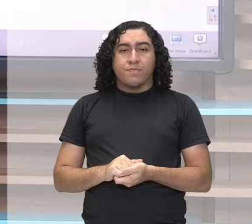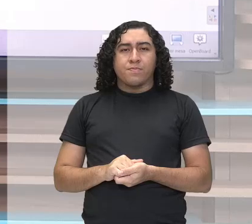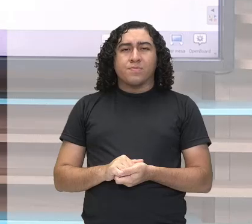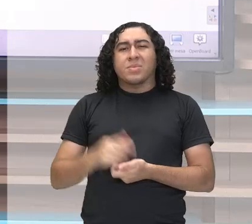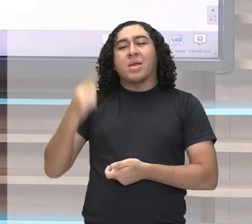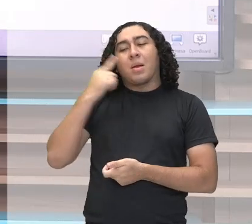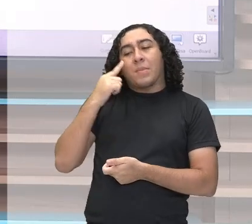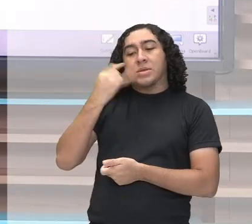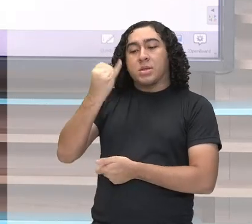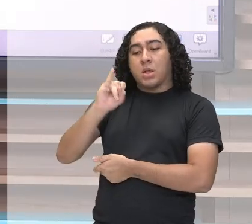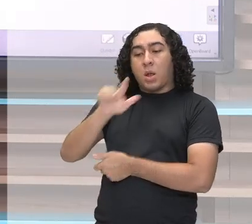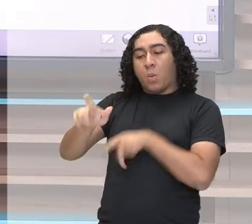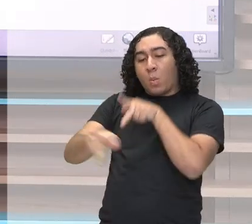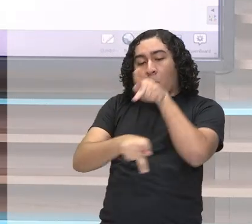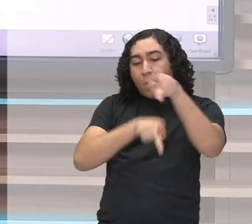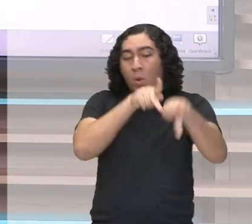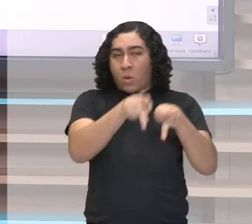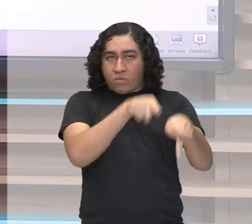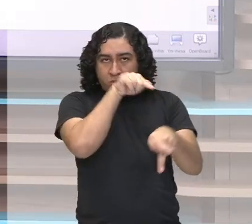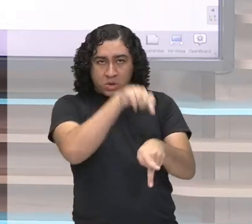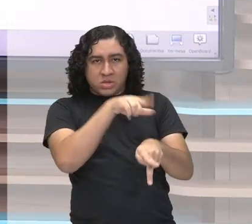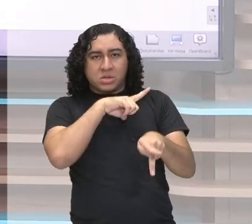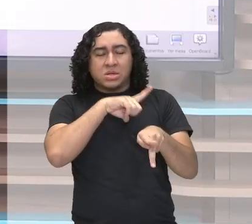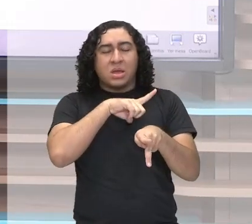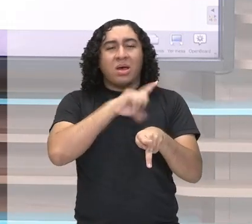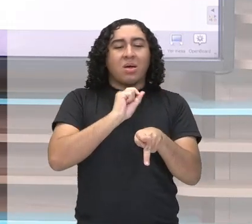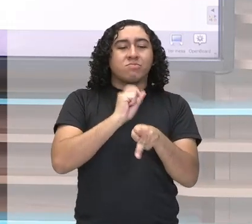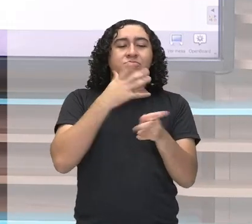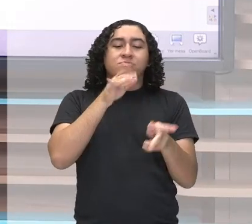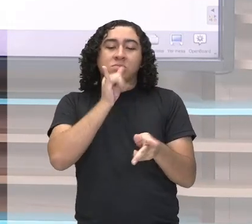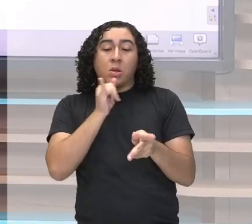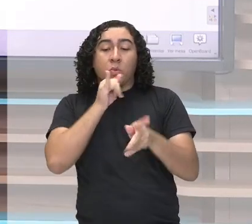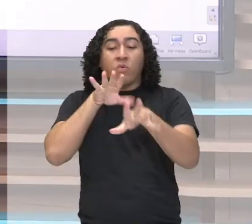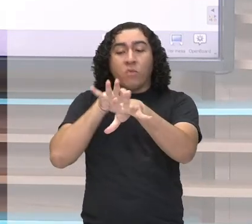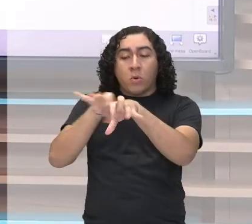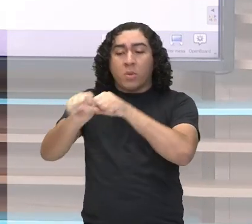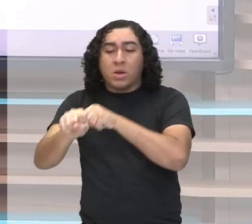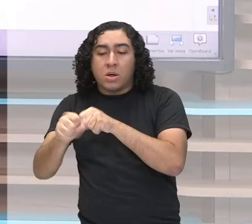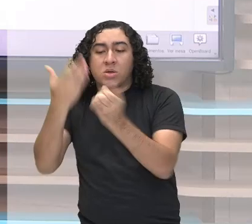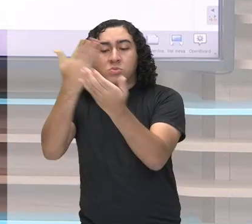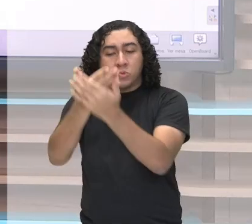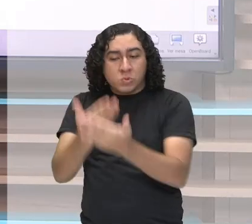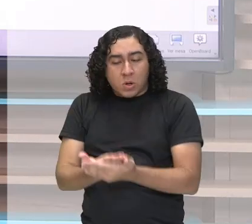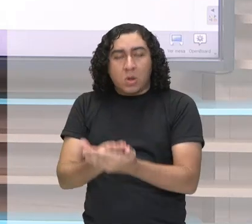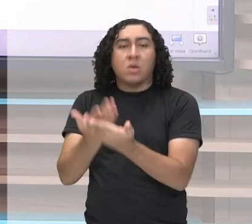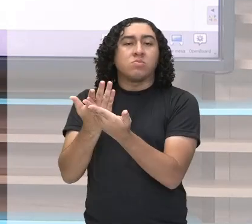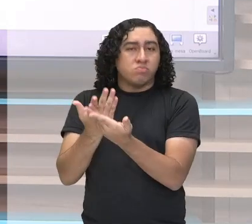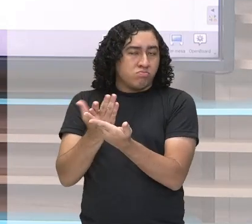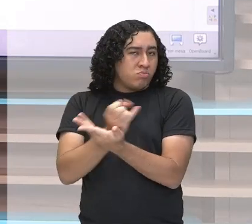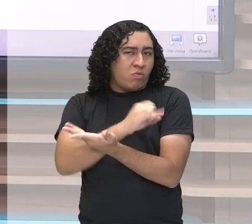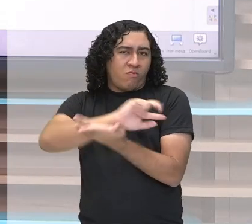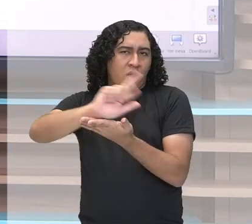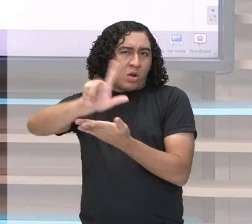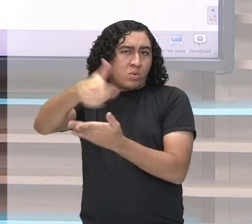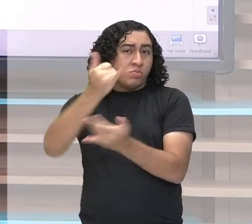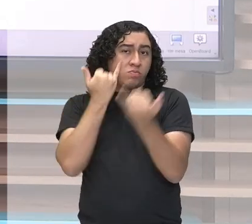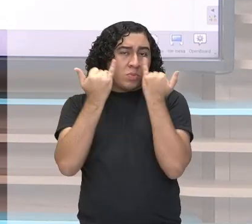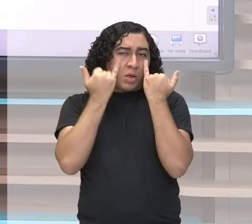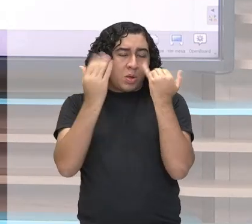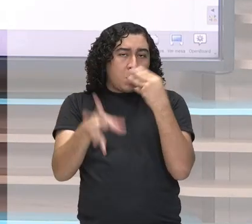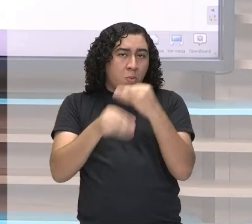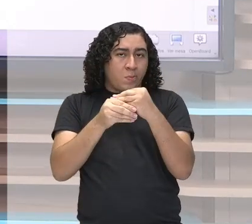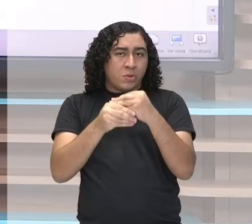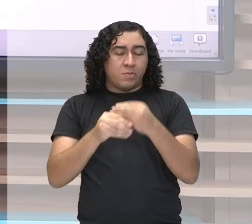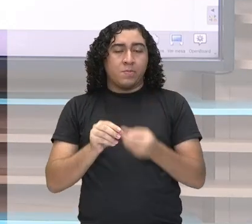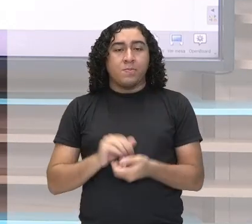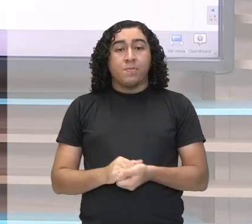se aquela população ela está concluindo os estudos, entre outras características, certo? E aí nós temos o padrão